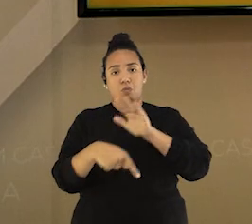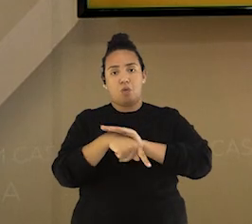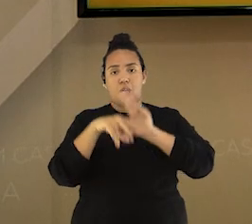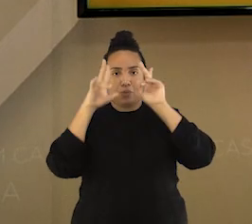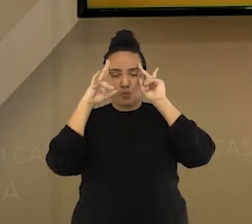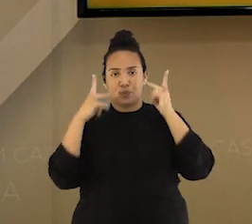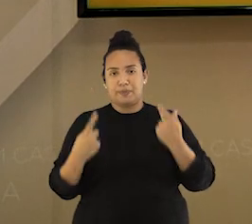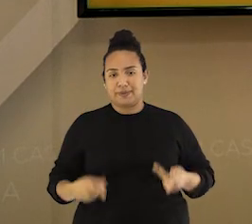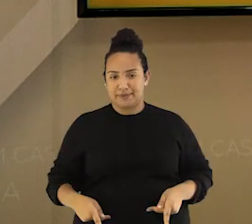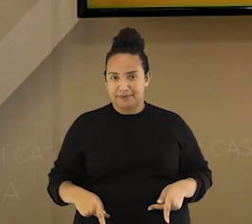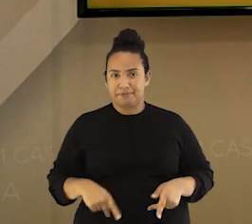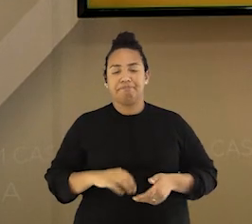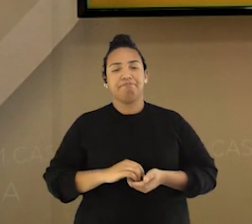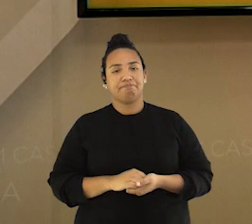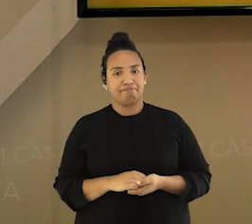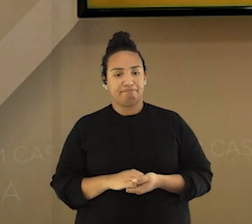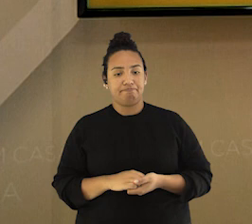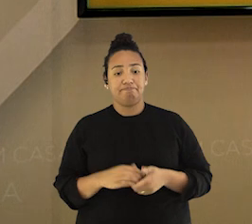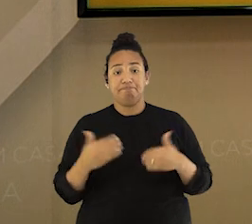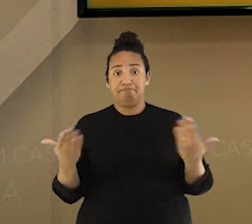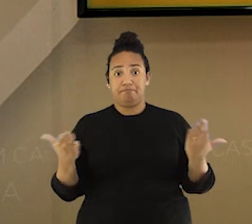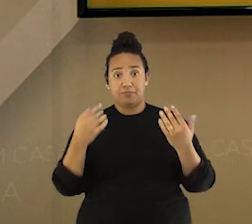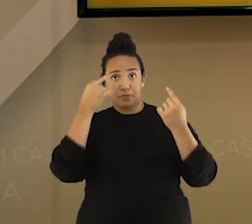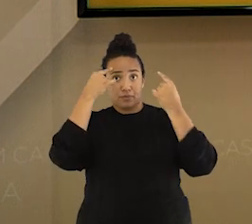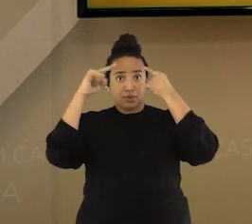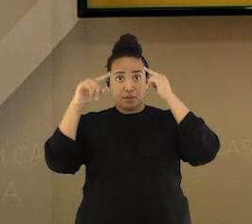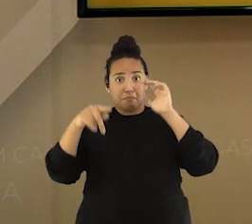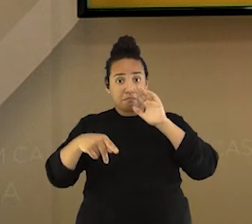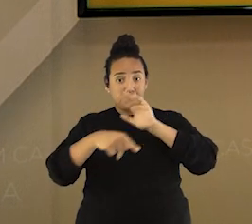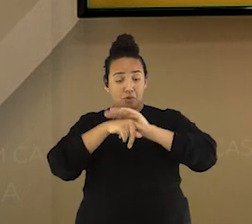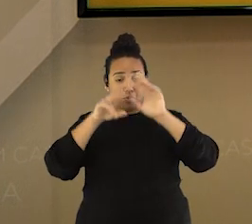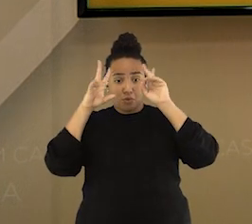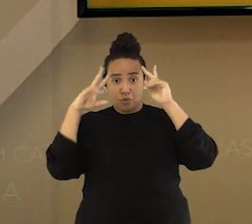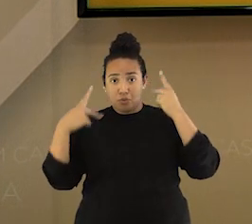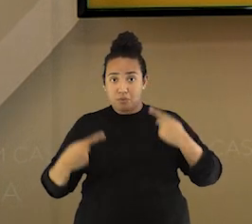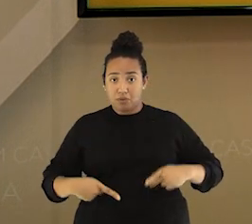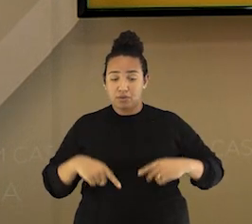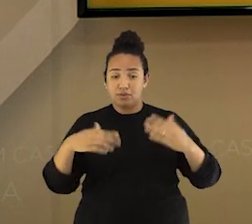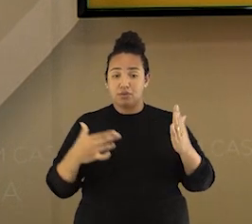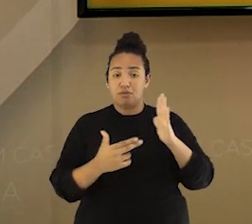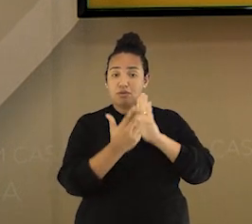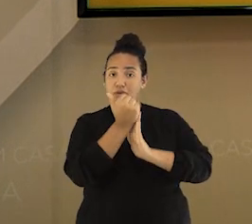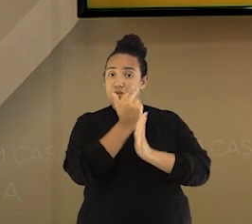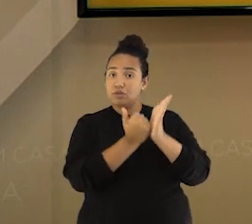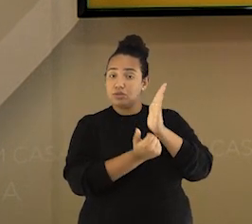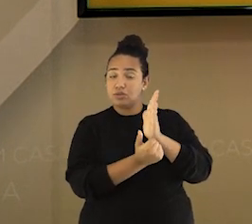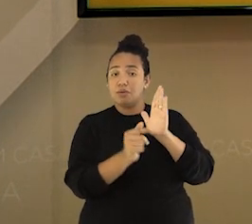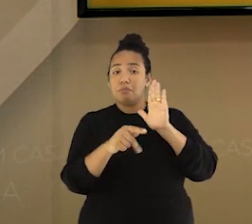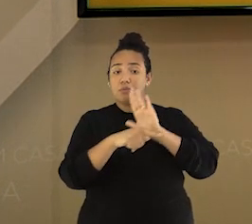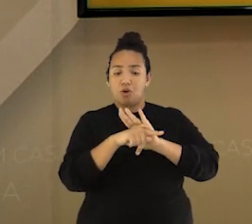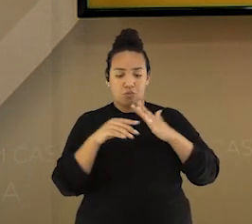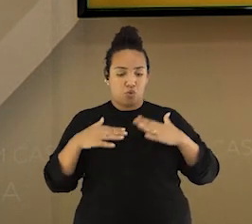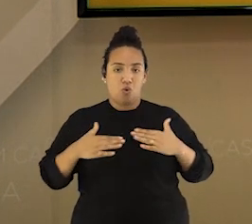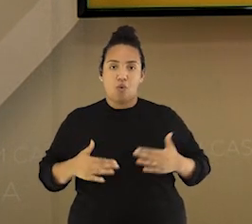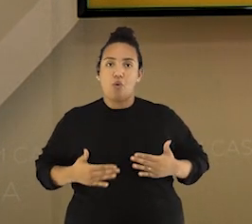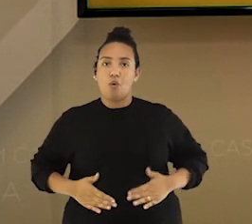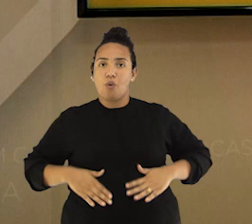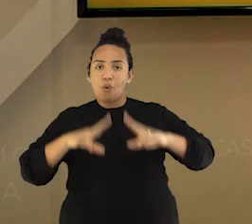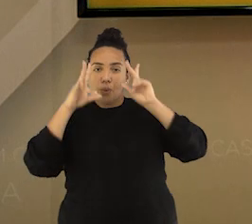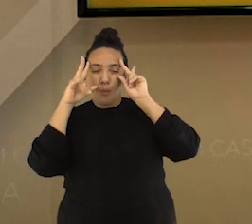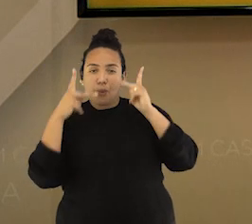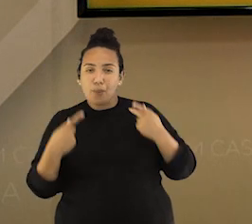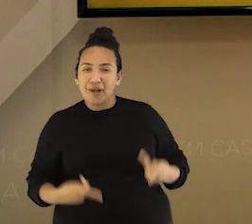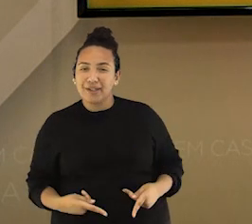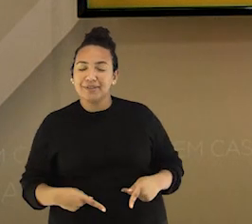A partir das ideias humanistas, as pinturas evidenciavam o corpo humano. Entretanto, para que a arte